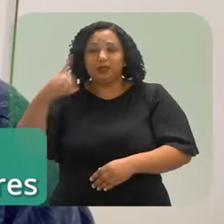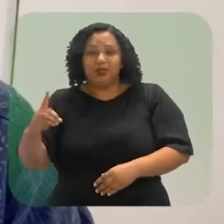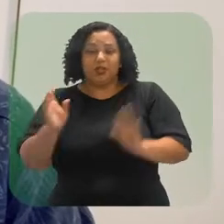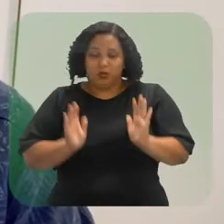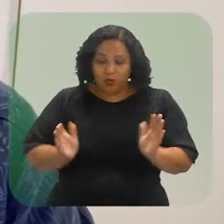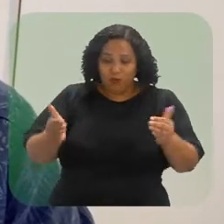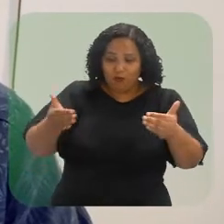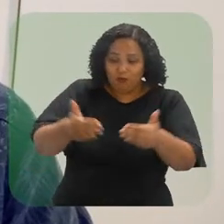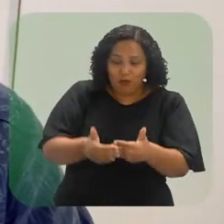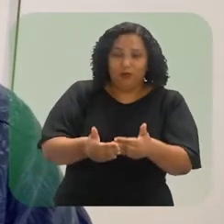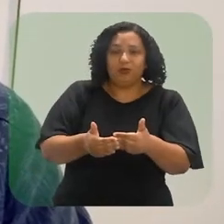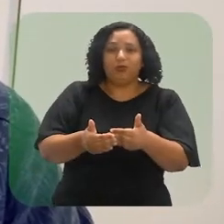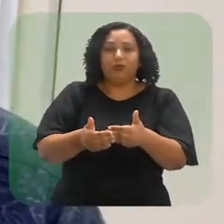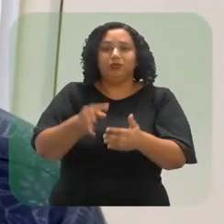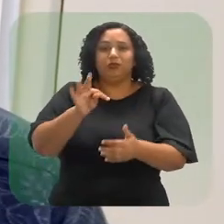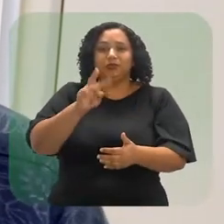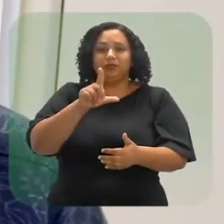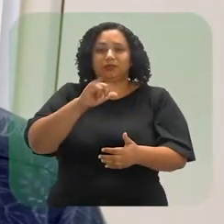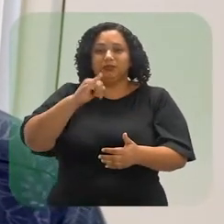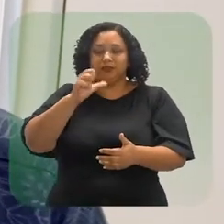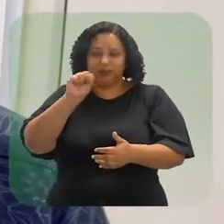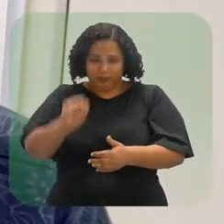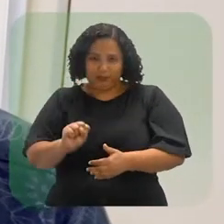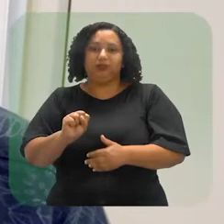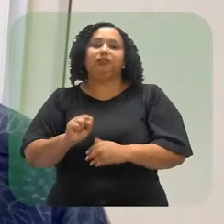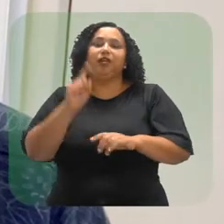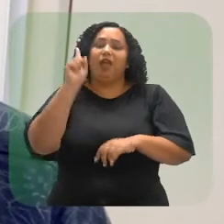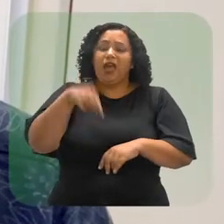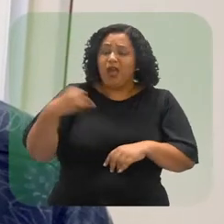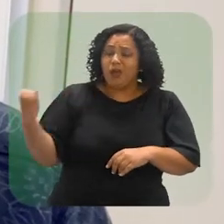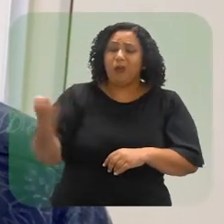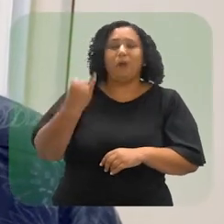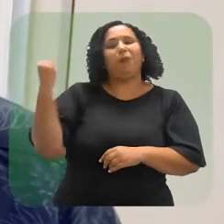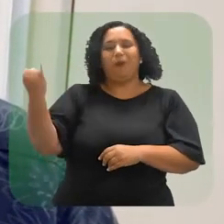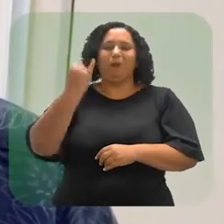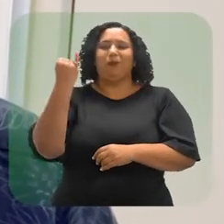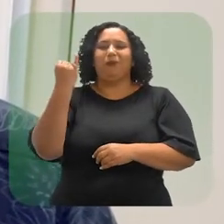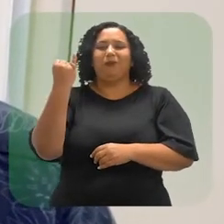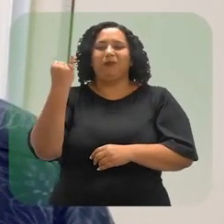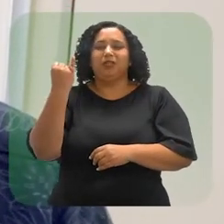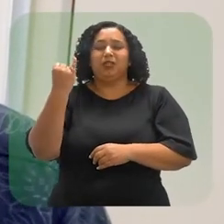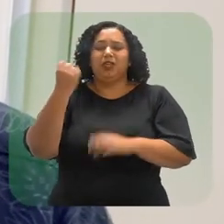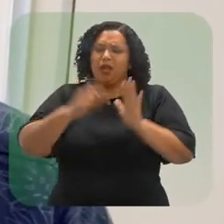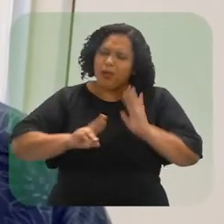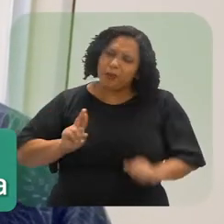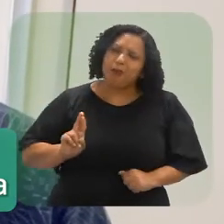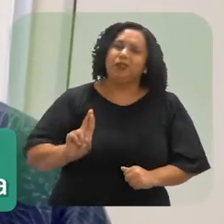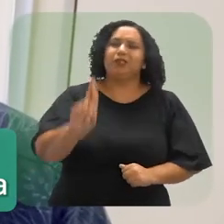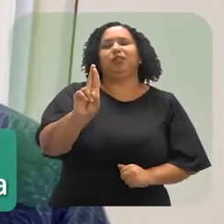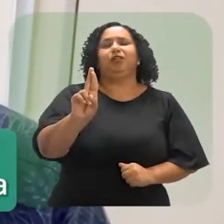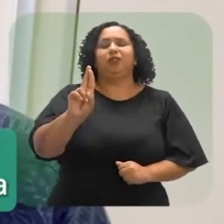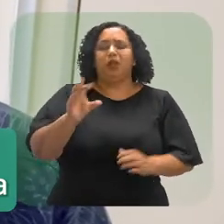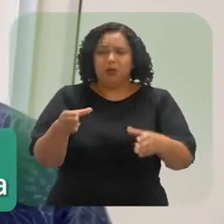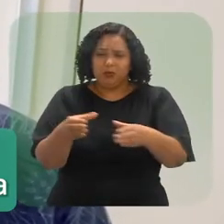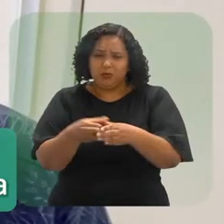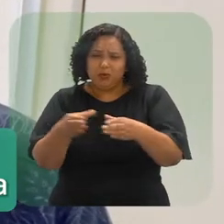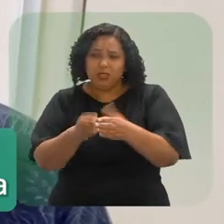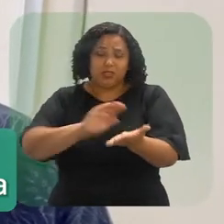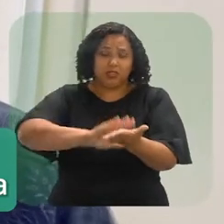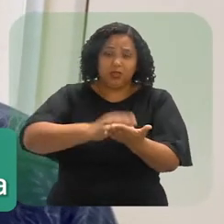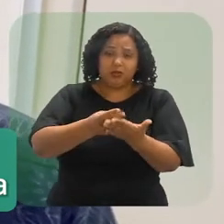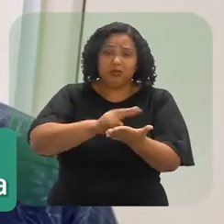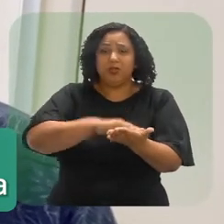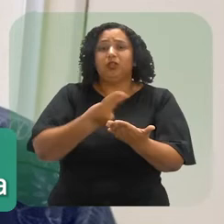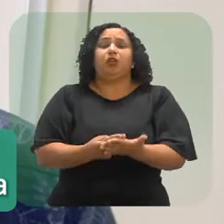e Gestão dos TIOS do IFPE. Esse fórum é um colegiado muito importante, pois ele representa muito para a nossa categoria no sentido